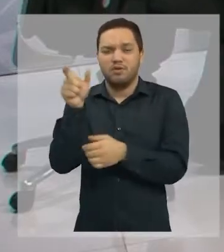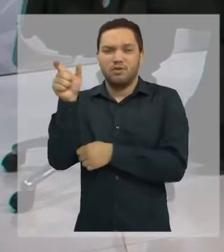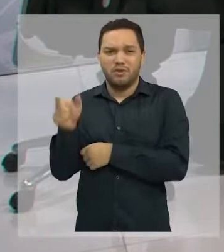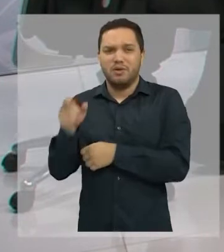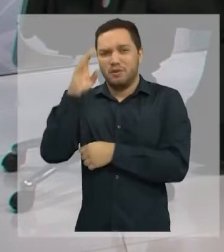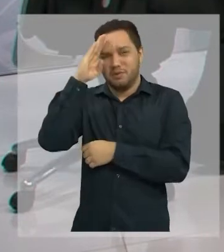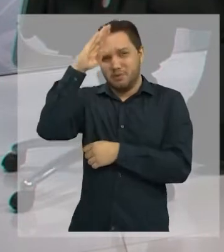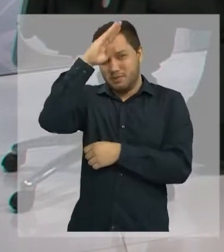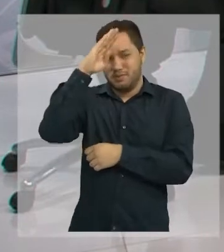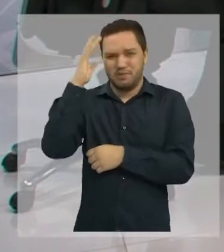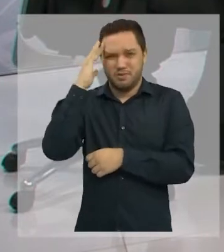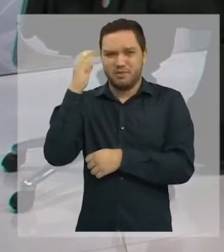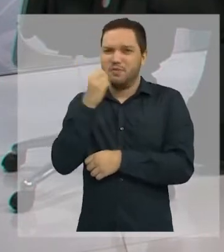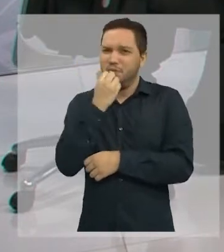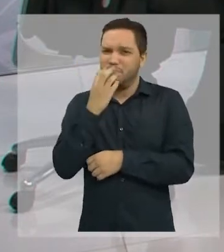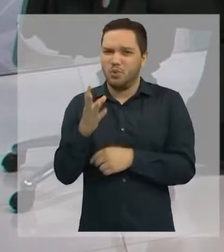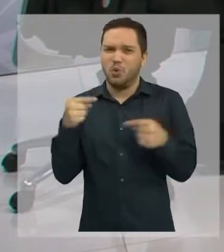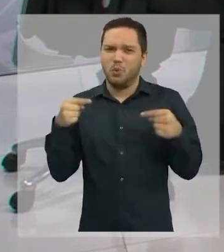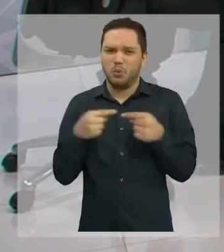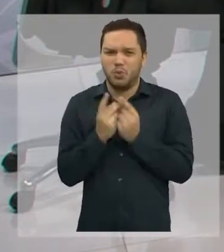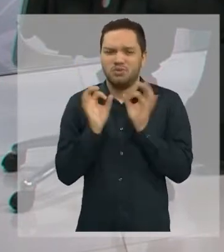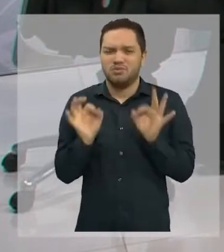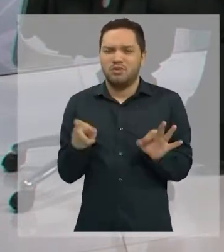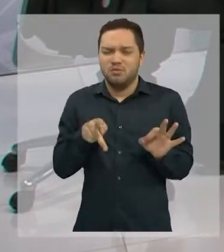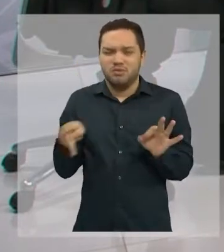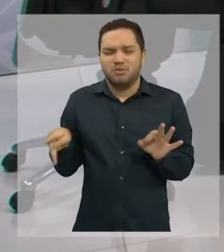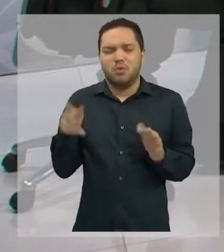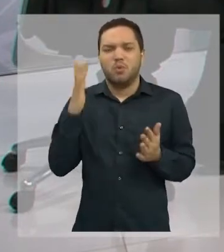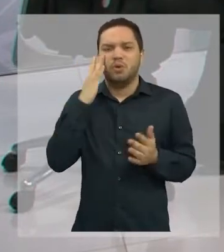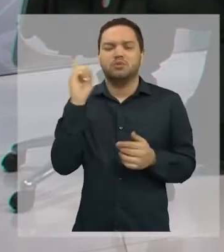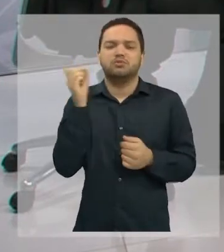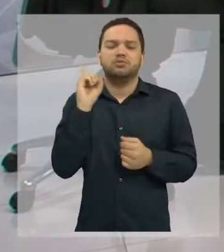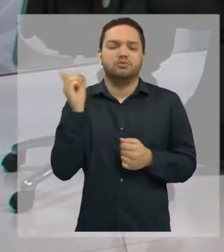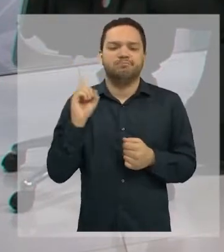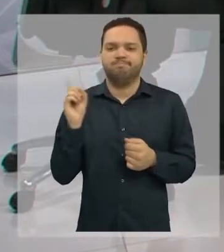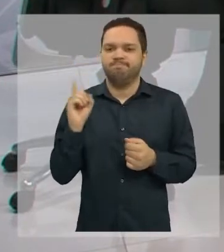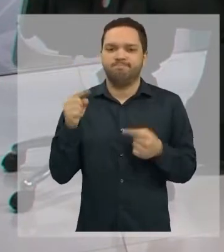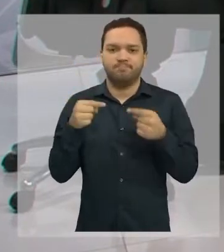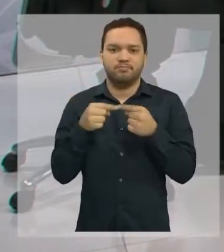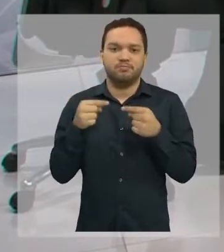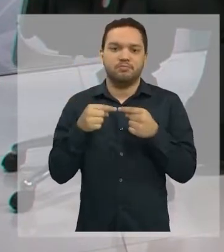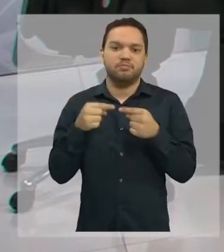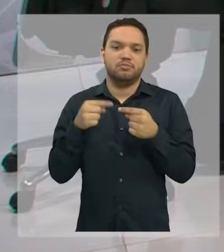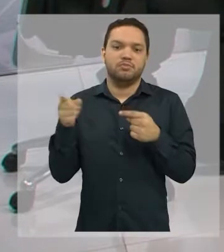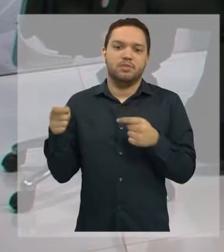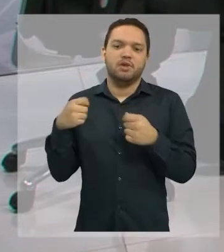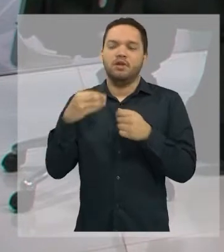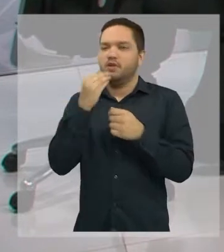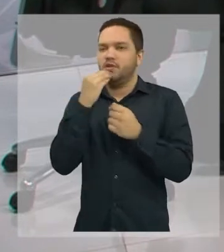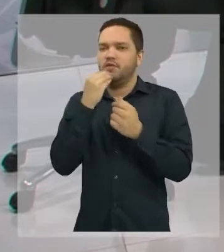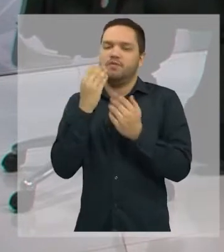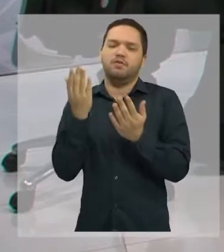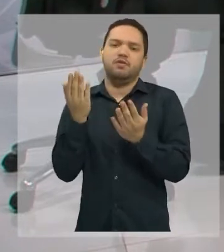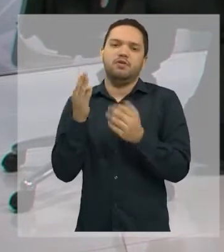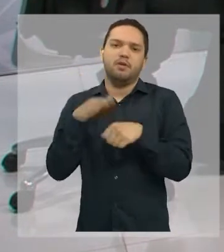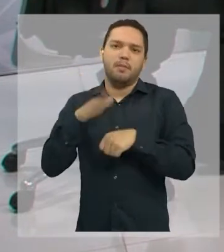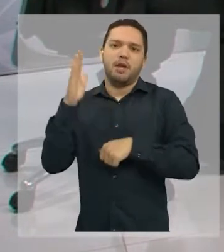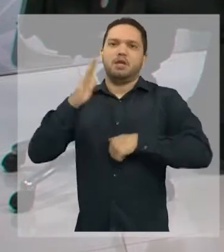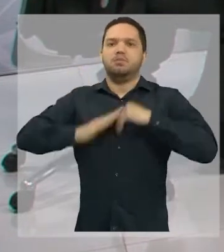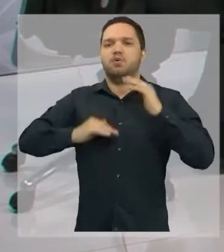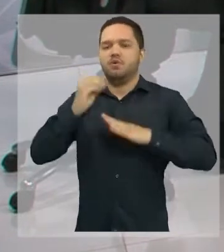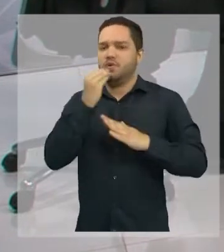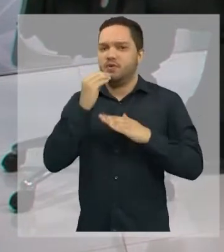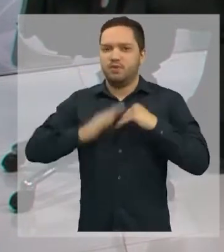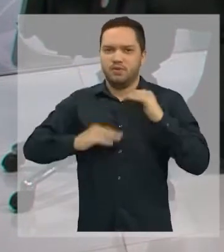acho que o Bolsonaro seja o presidente ideal que a gente podia ter, porque eu acho que ele precisava ser mais preparado, etc.